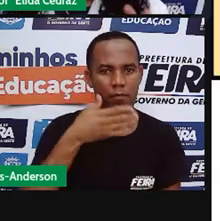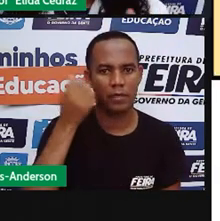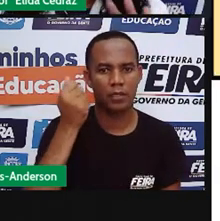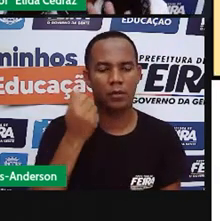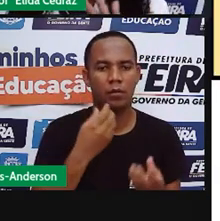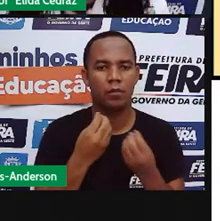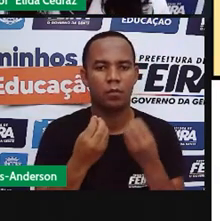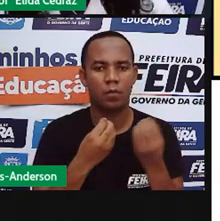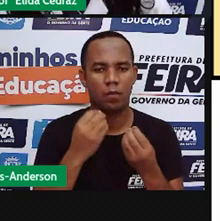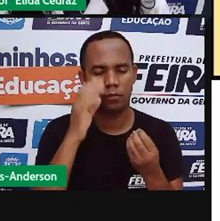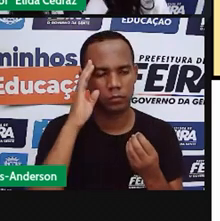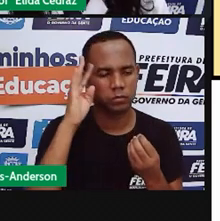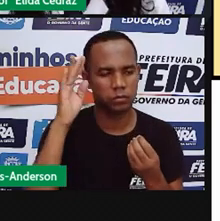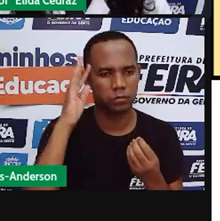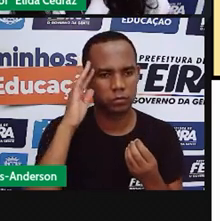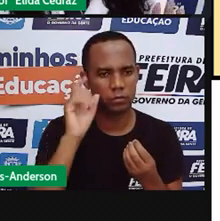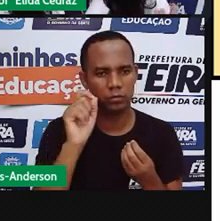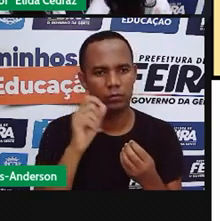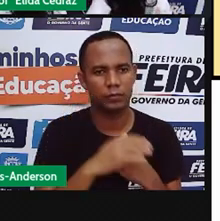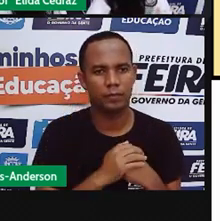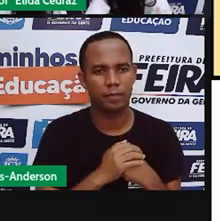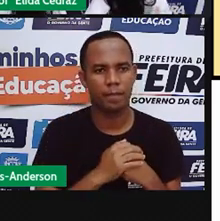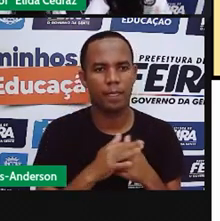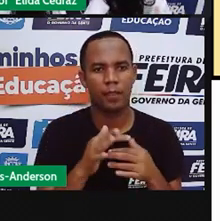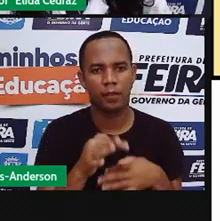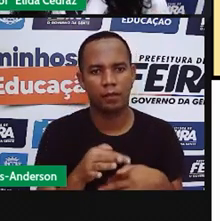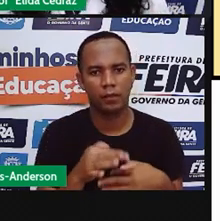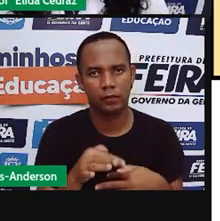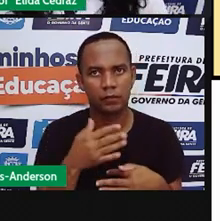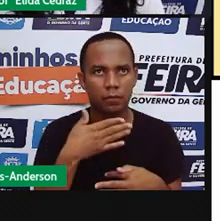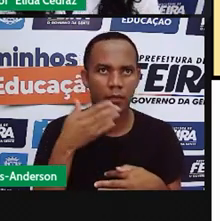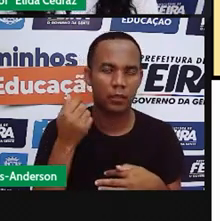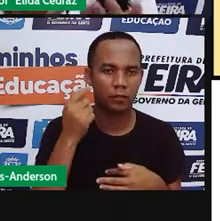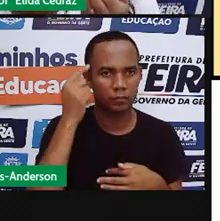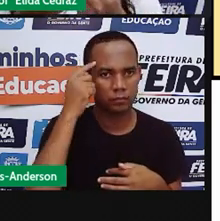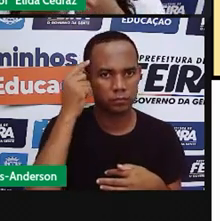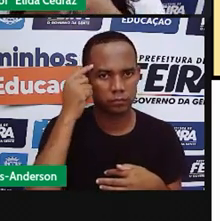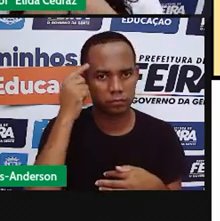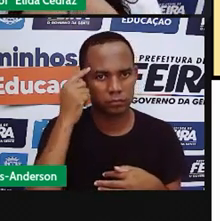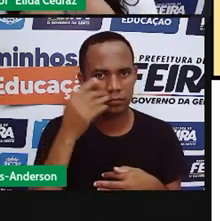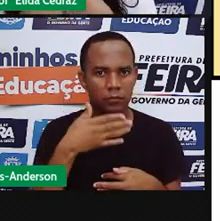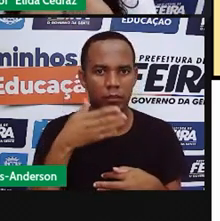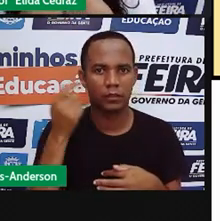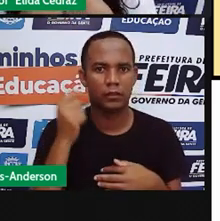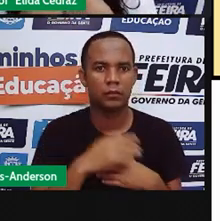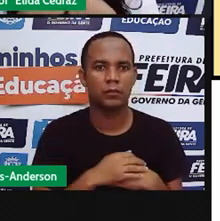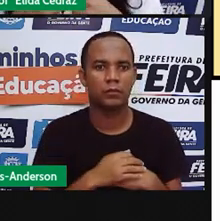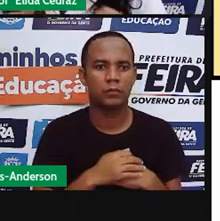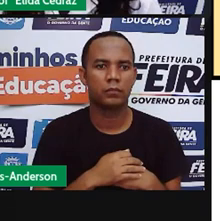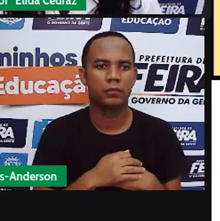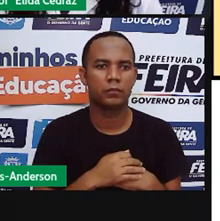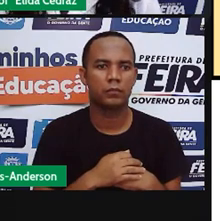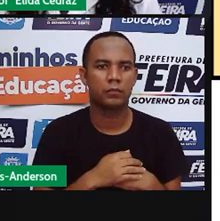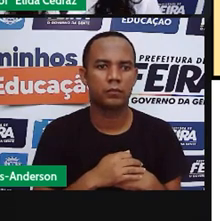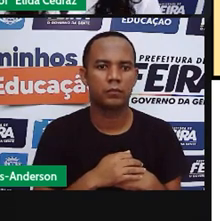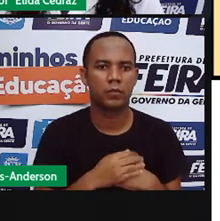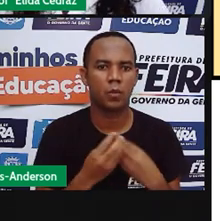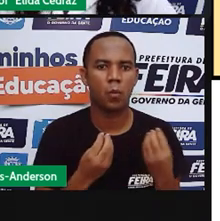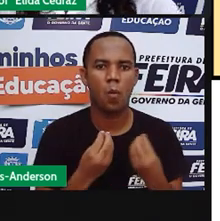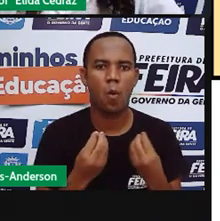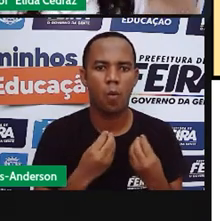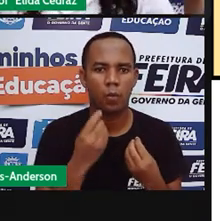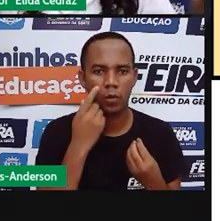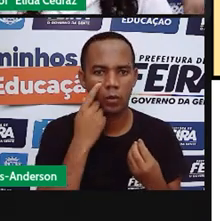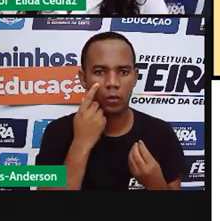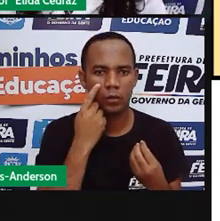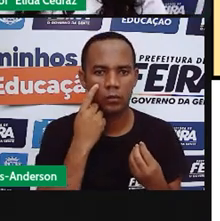e você vai ter que fazer esse teste em casa. Entendendo melhor sobre absorção, que é guardar, e reflexão,